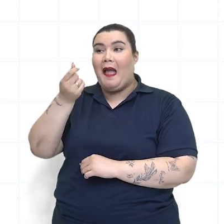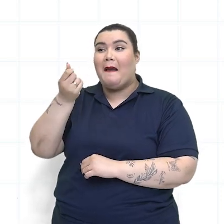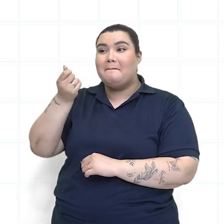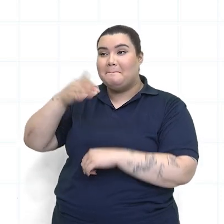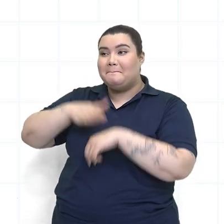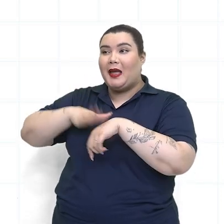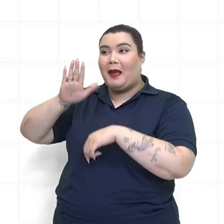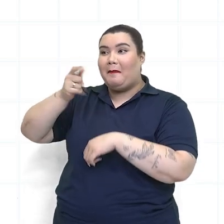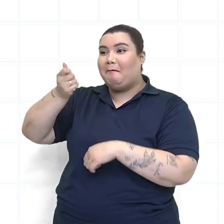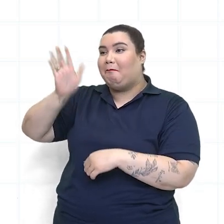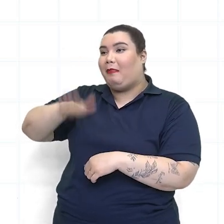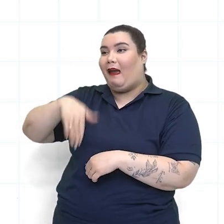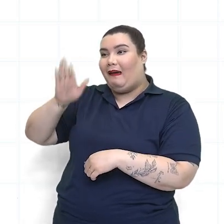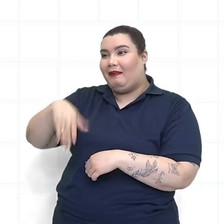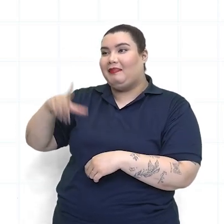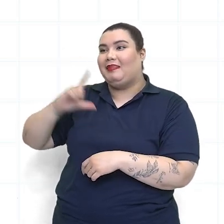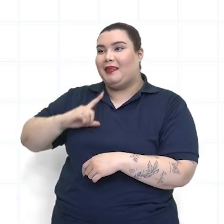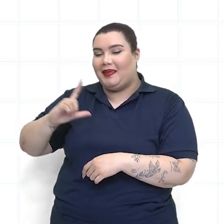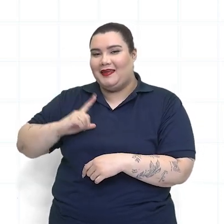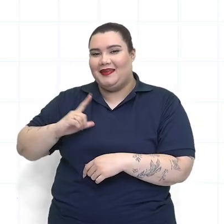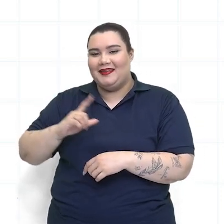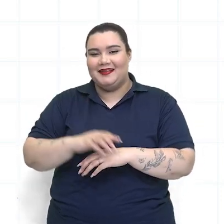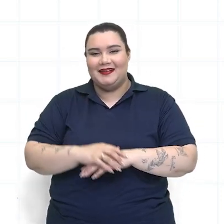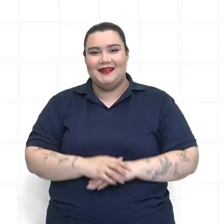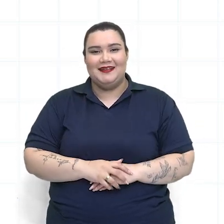mais baratinha que tinha.